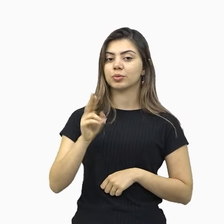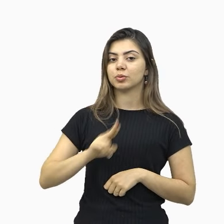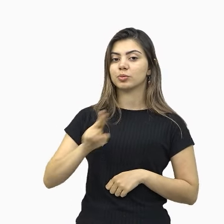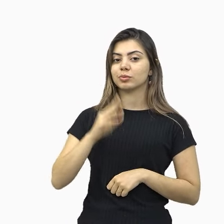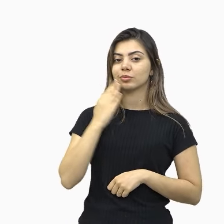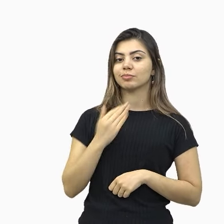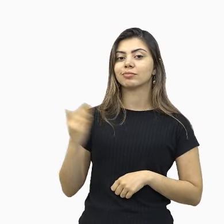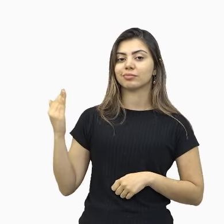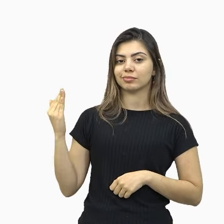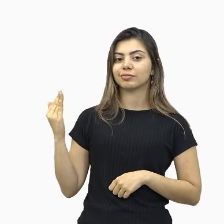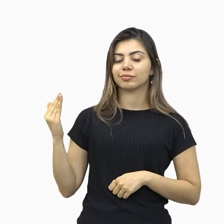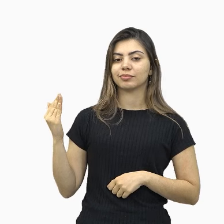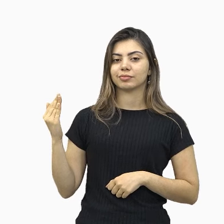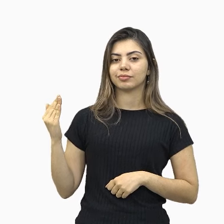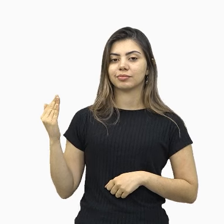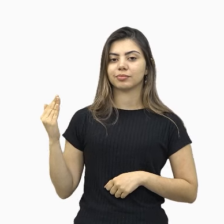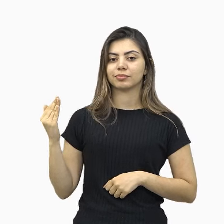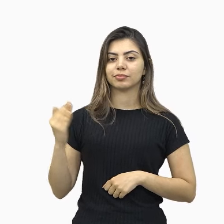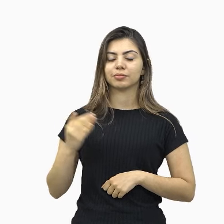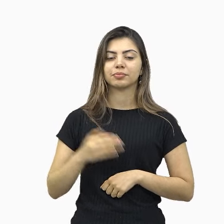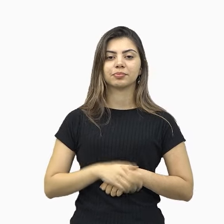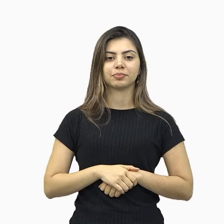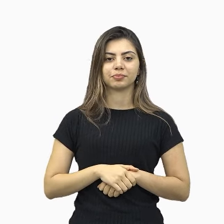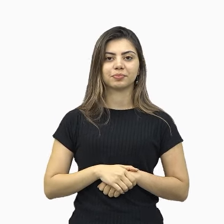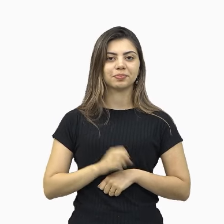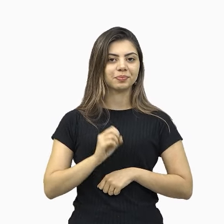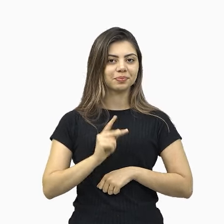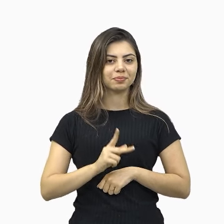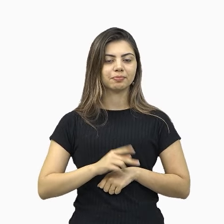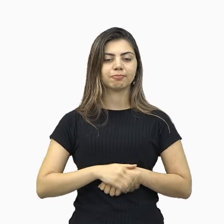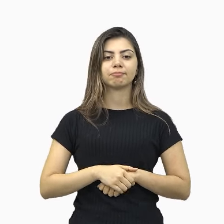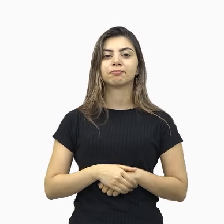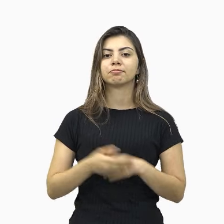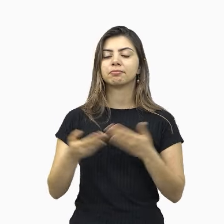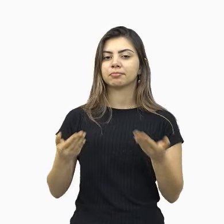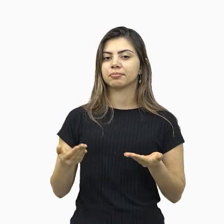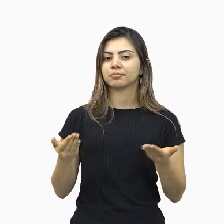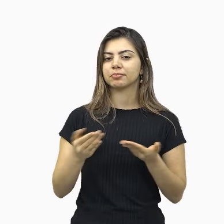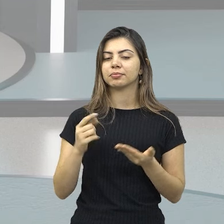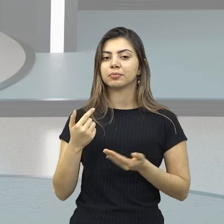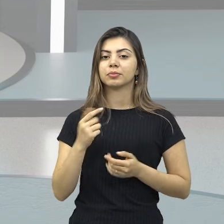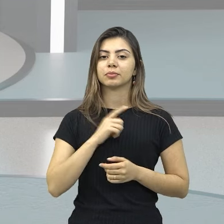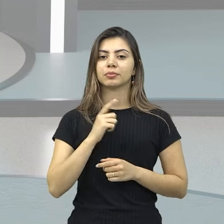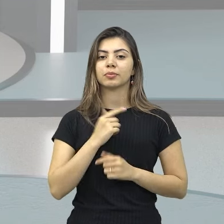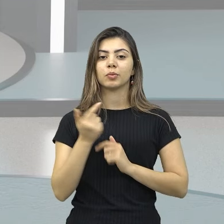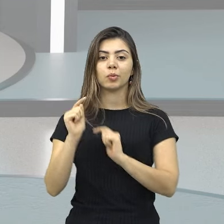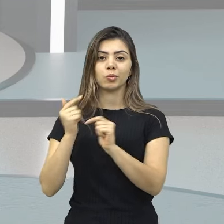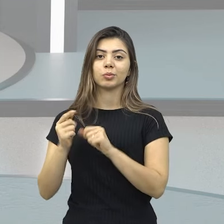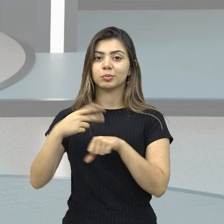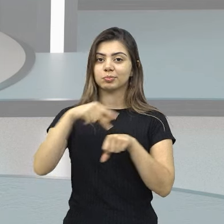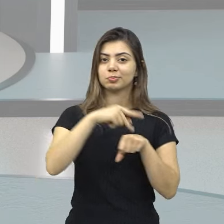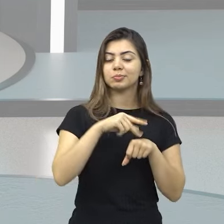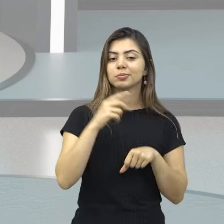Greek, né? Greece, Grécia. Ok? E vamos ver mais uma sequência de países para a gente relembrar também esse